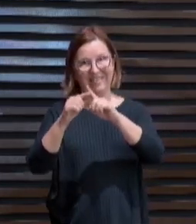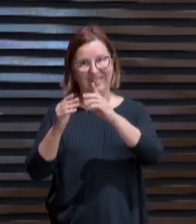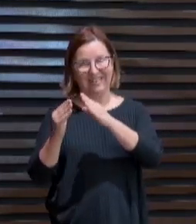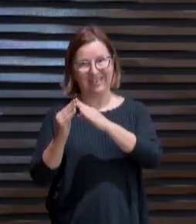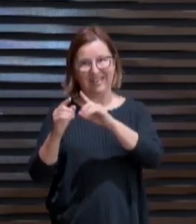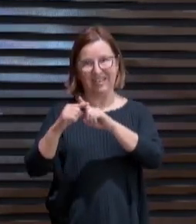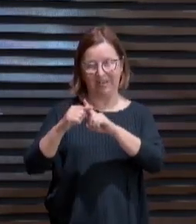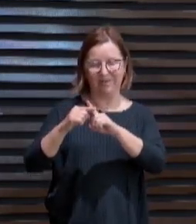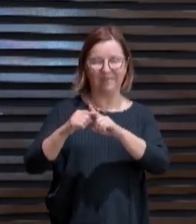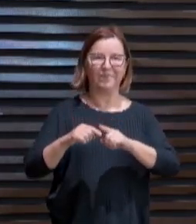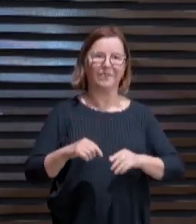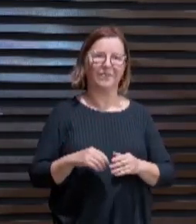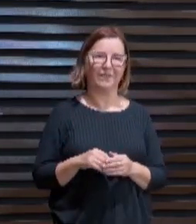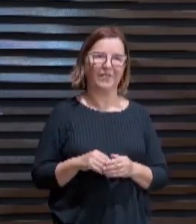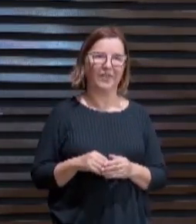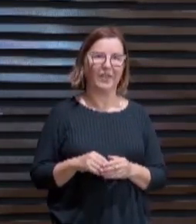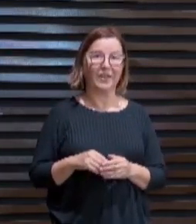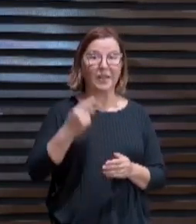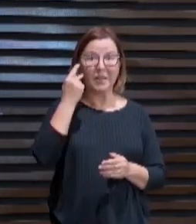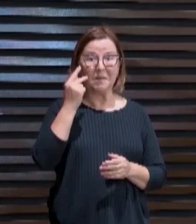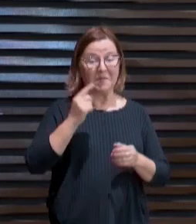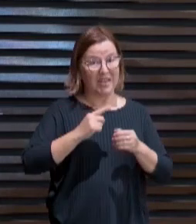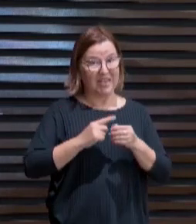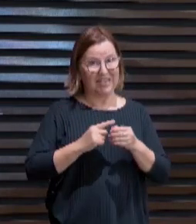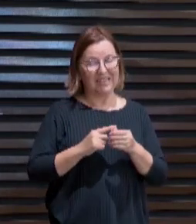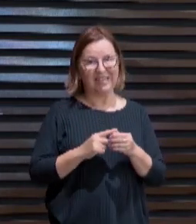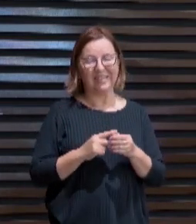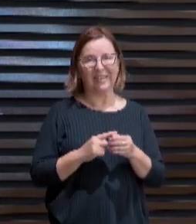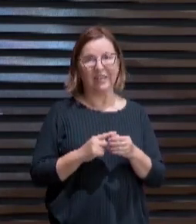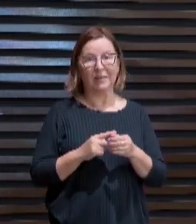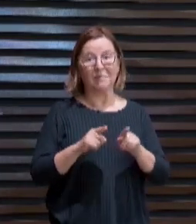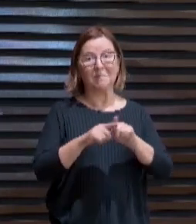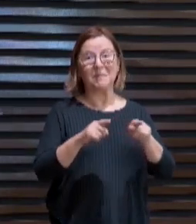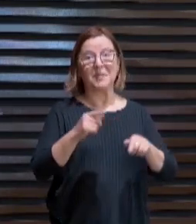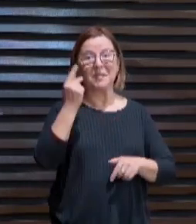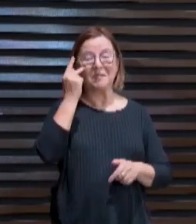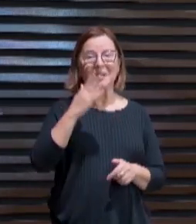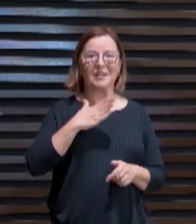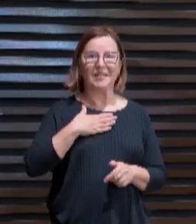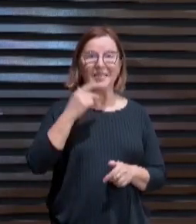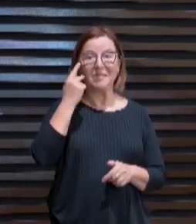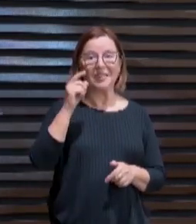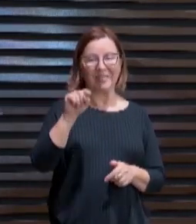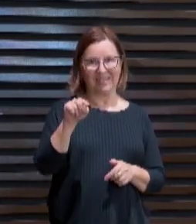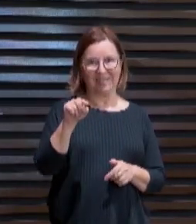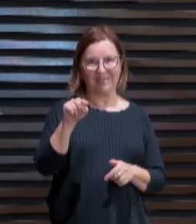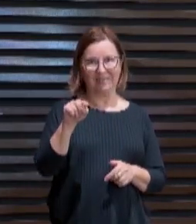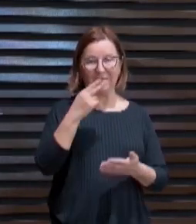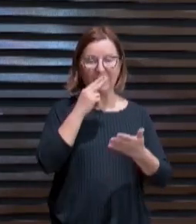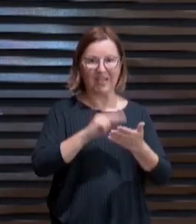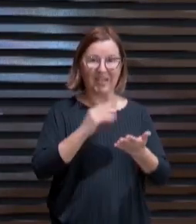às igrejas. É para Esmirna, mas você também tem que ouvir. É para mim e para você, né? E a carta daí termina falando